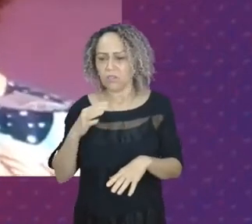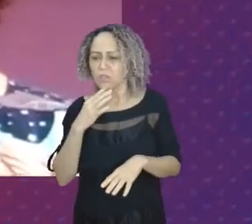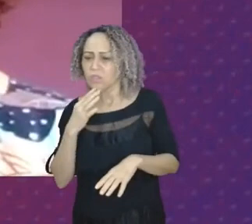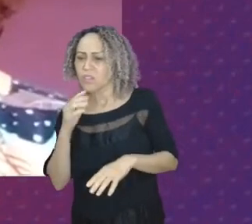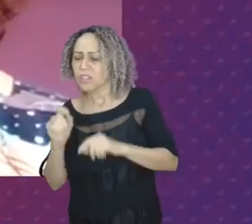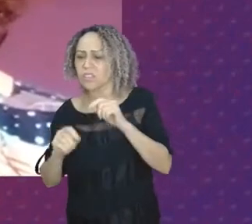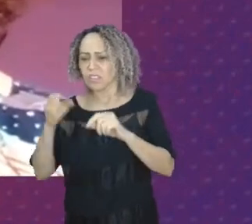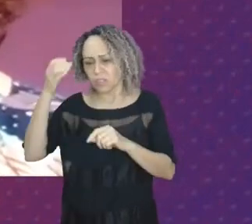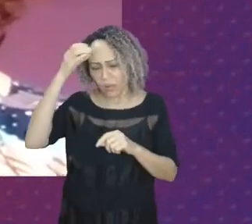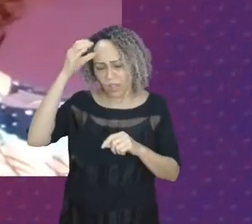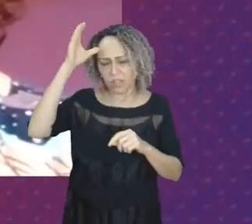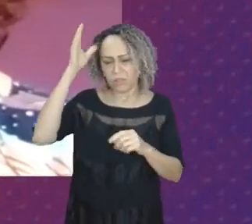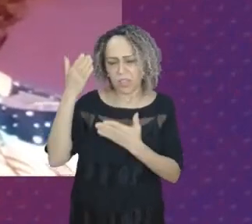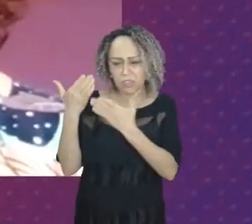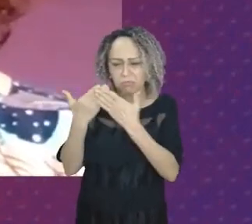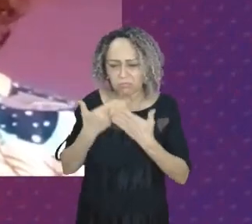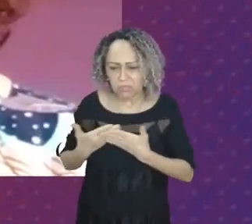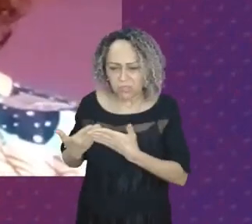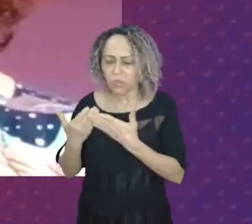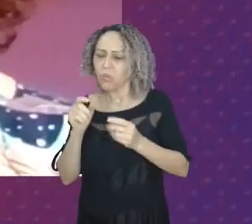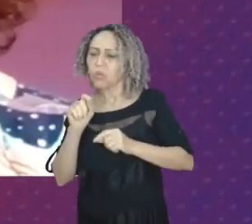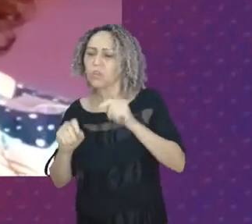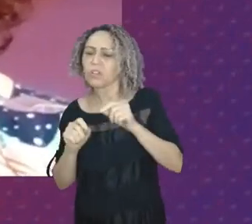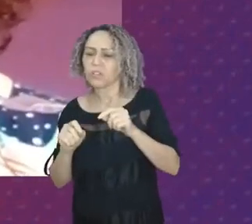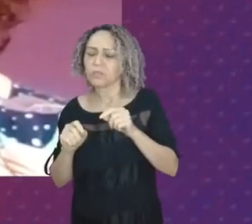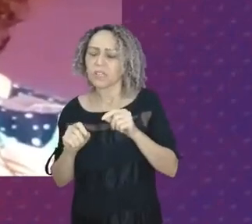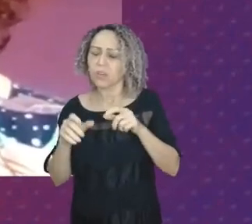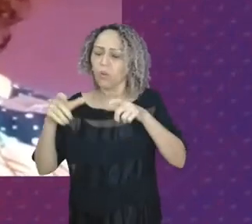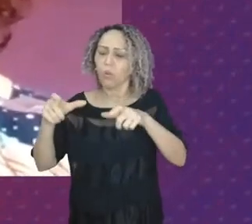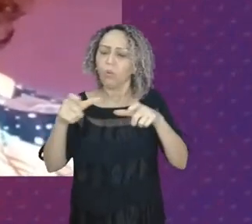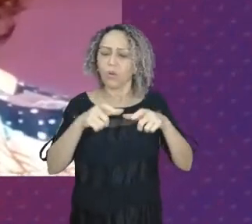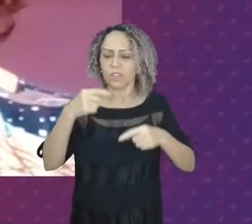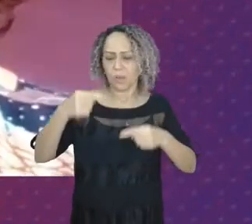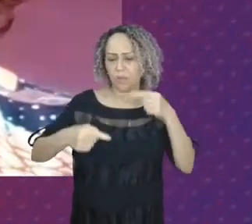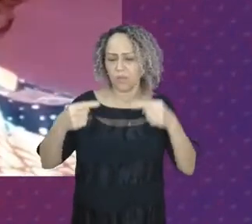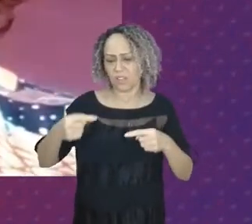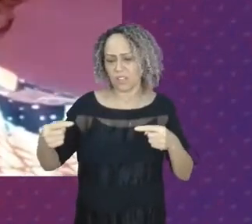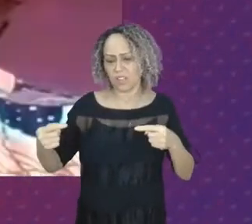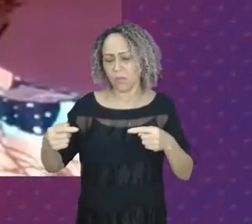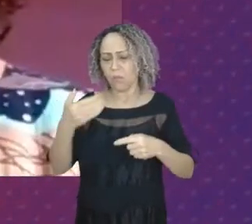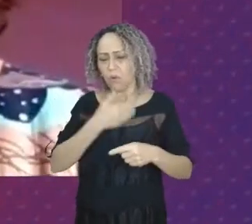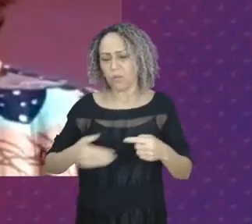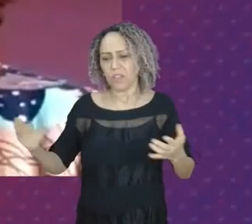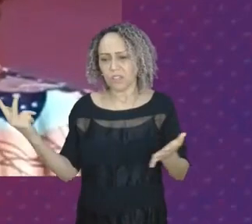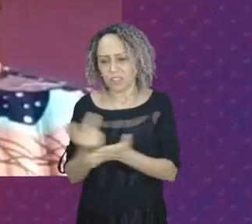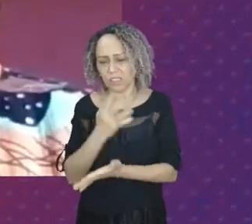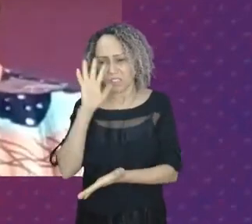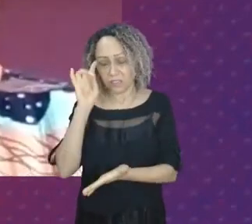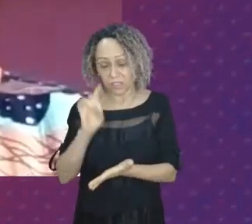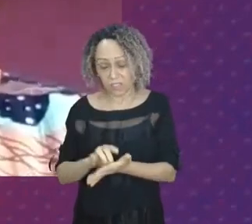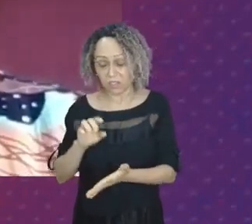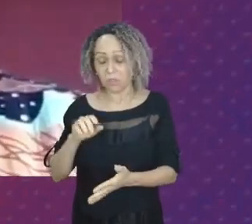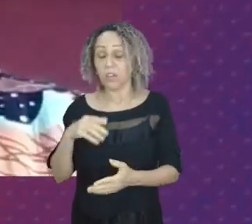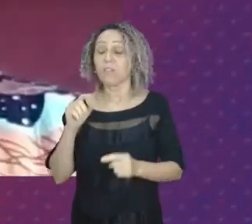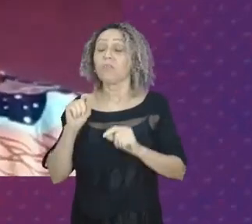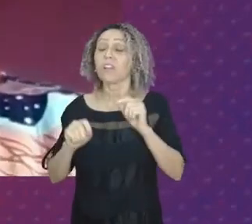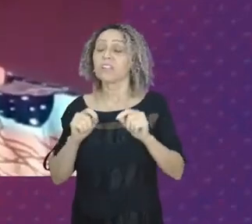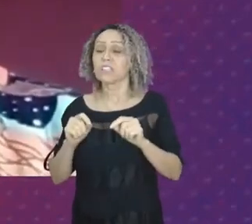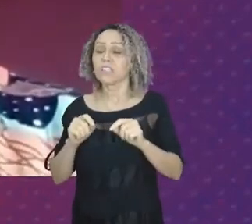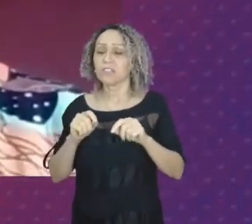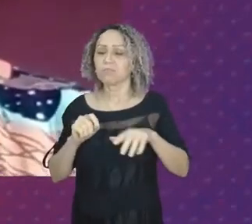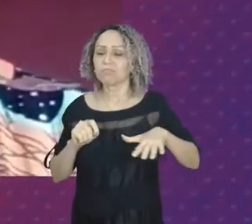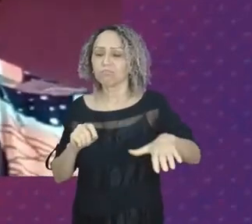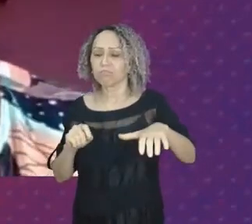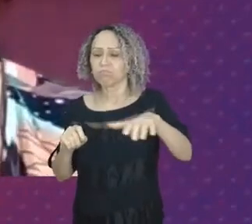dialogarem para que esse serviço seja efetivado, essa política pública seja efetivada. A gente está falando de interdisciplinariedade, então a gente também